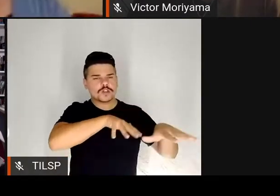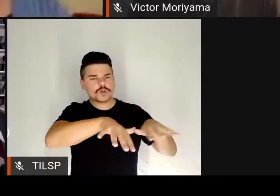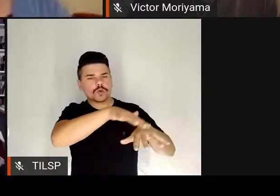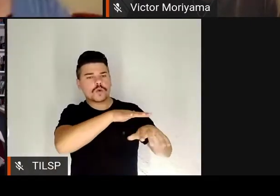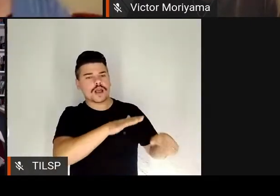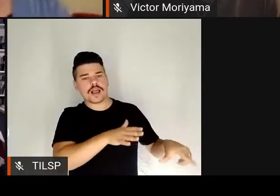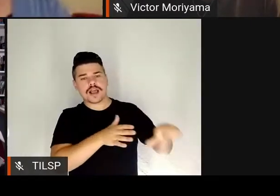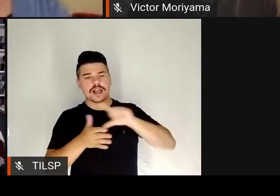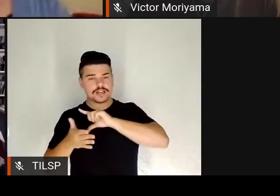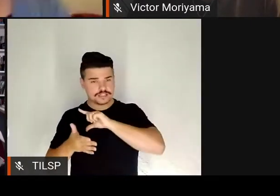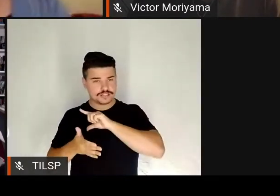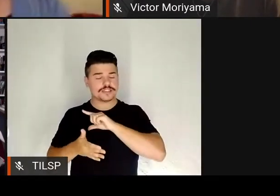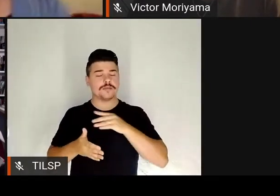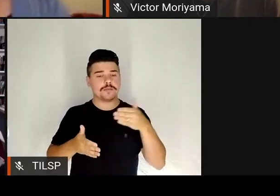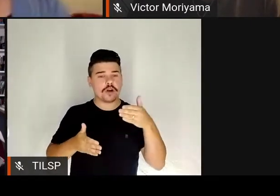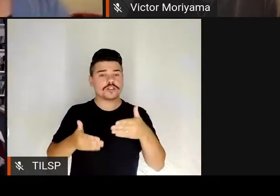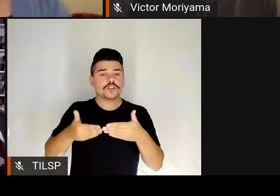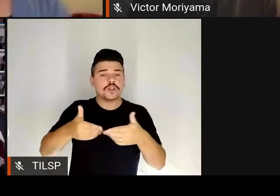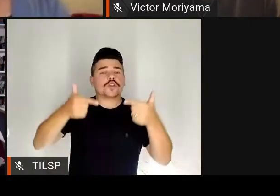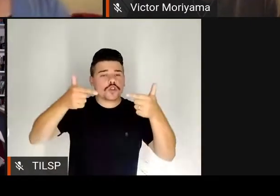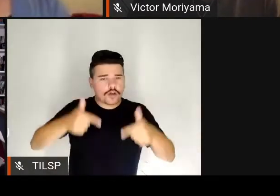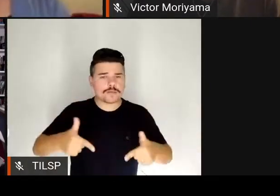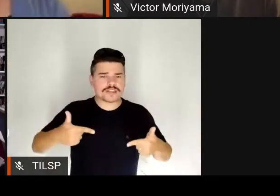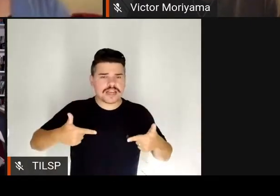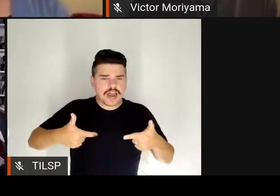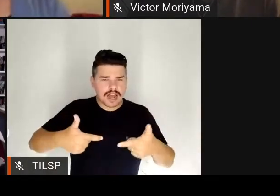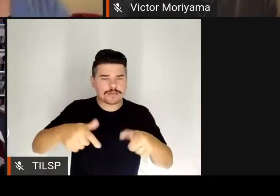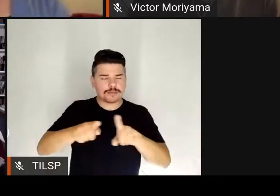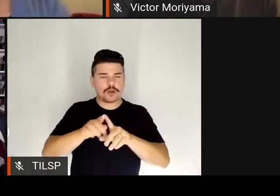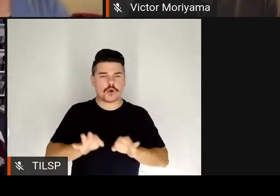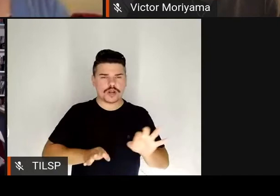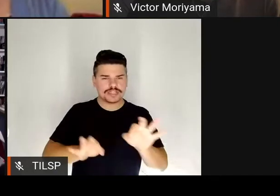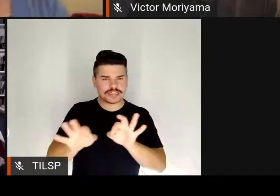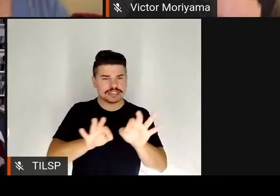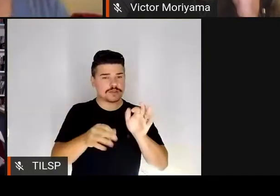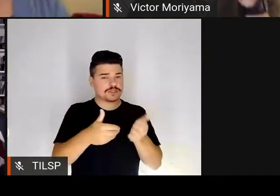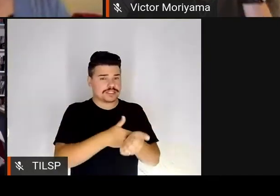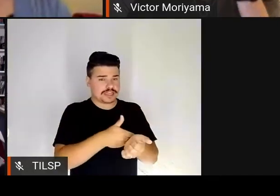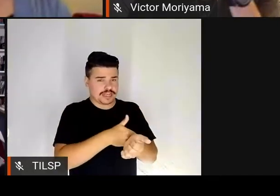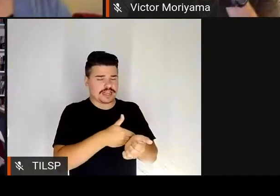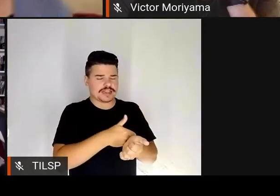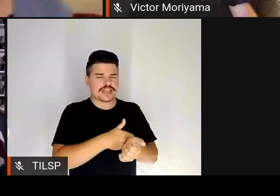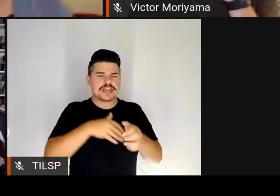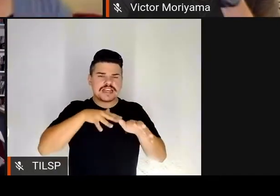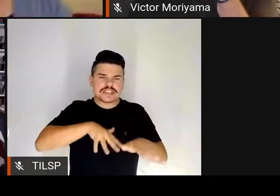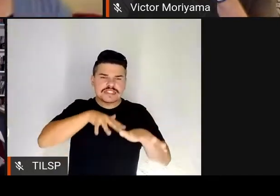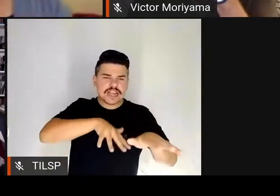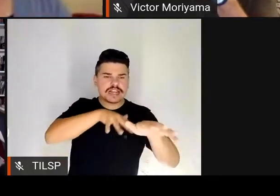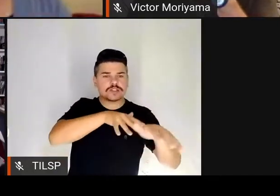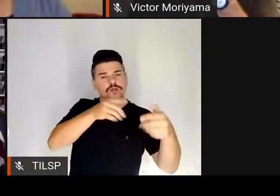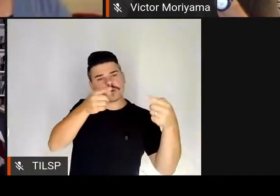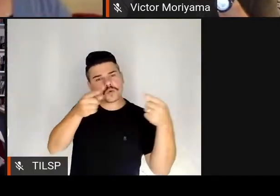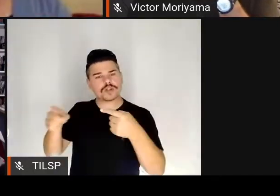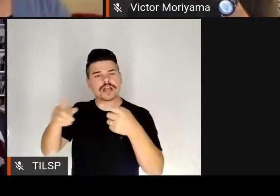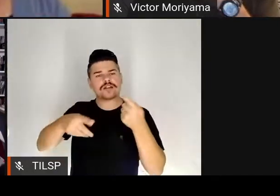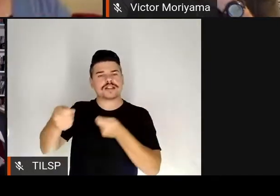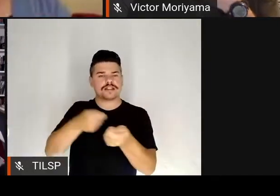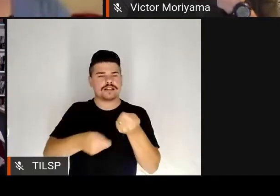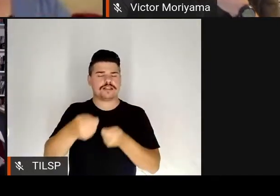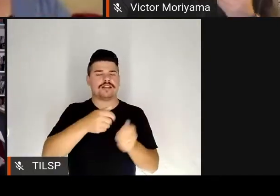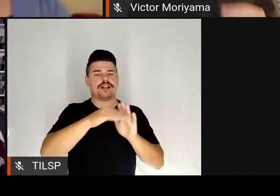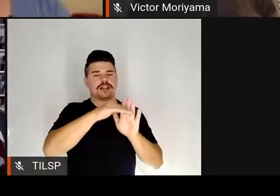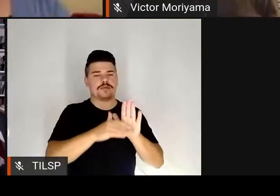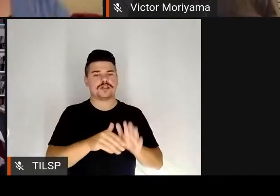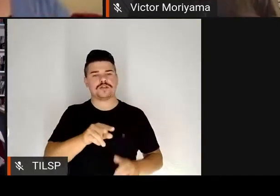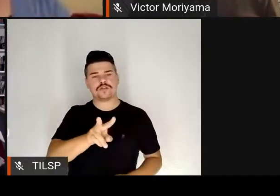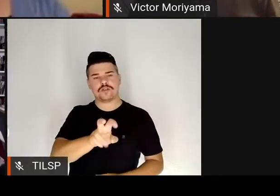o rearmamento e a organização secreta do exército em violação ao Tratado de Versalhes